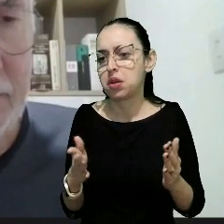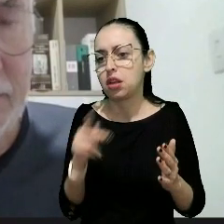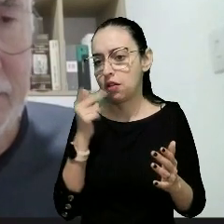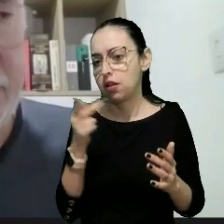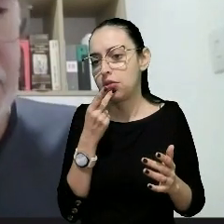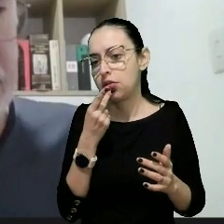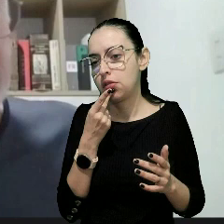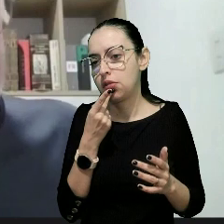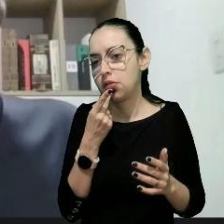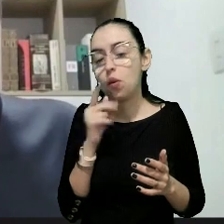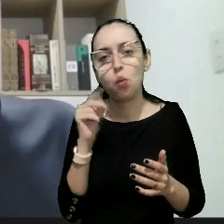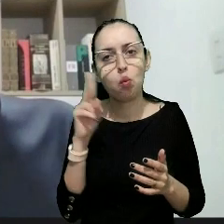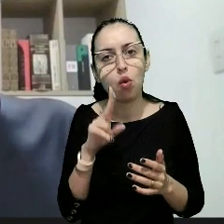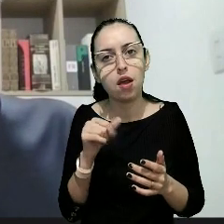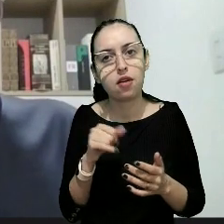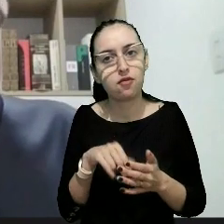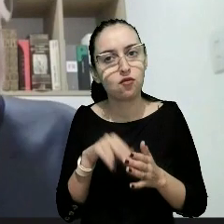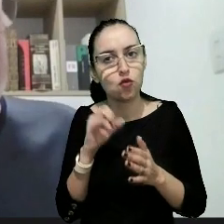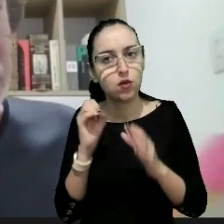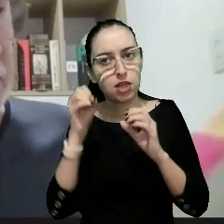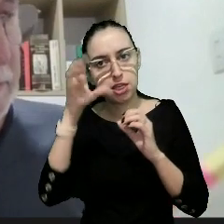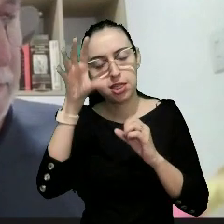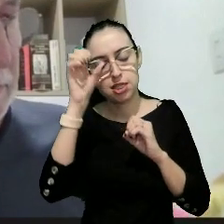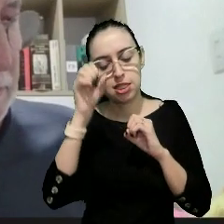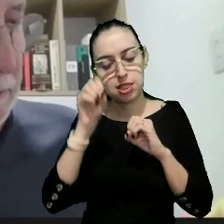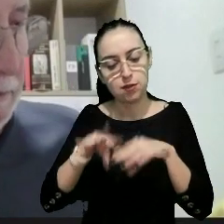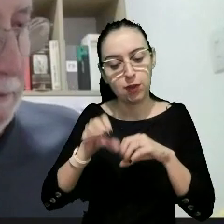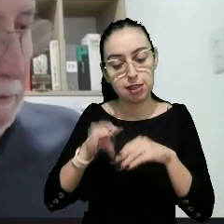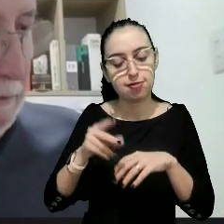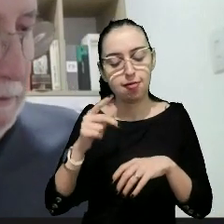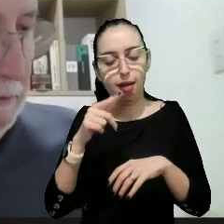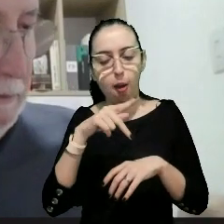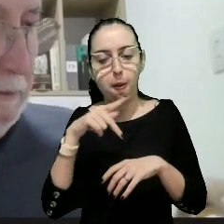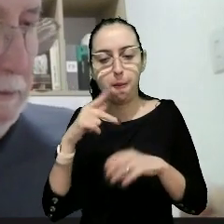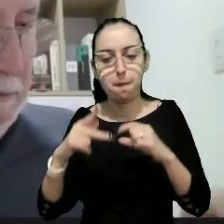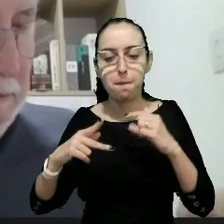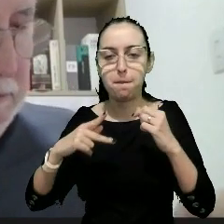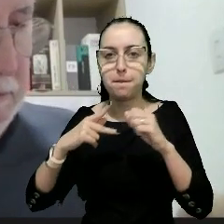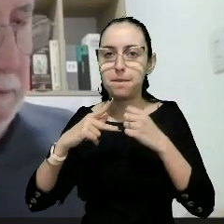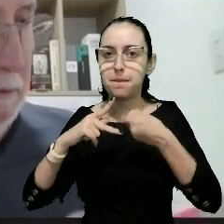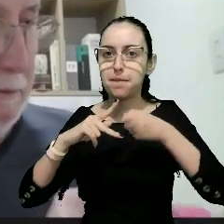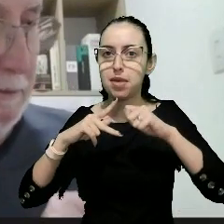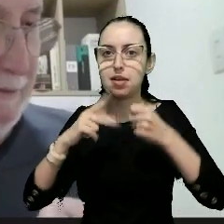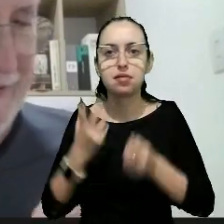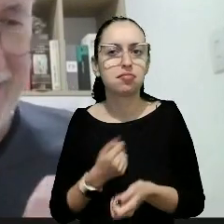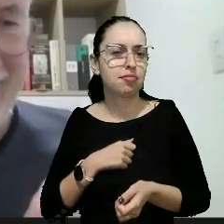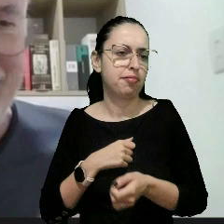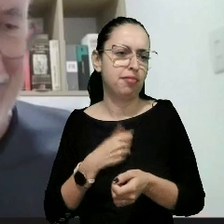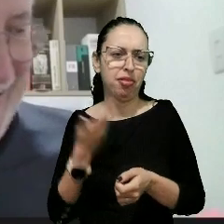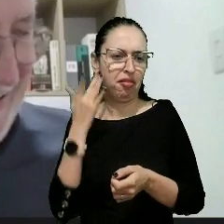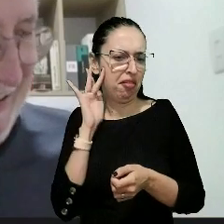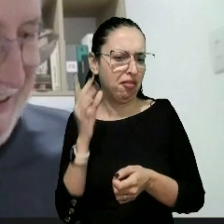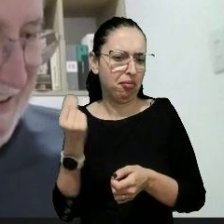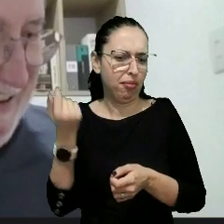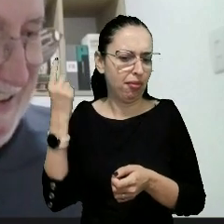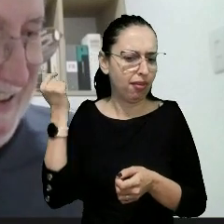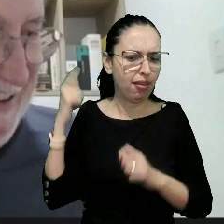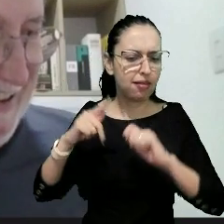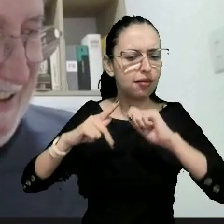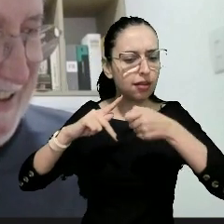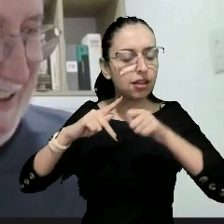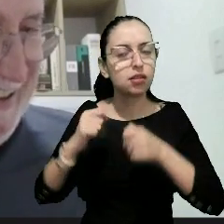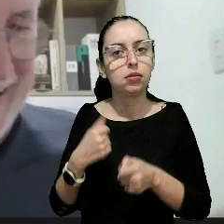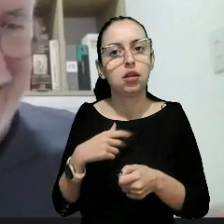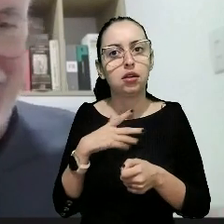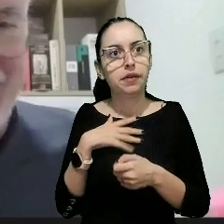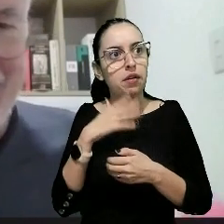alguma coisa, e ele falou: Olha, mãe, vou te ensinar a fazer um Pix. Eu falei: Que é isso, menino? Eu já faço